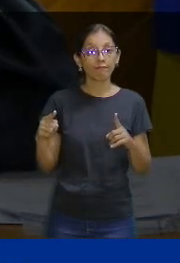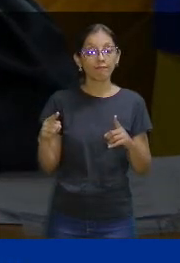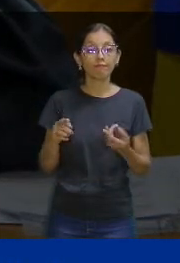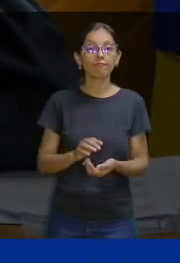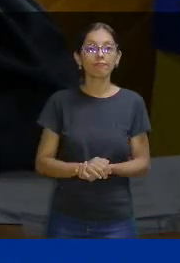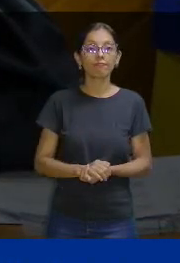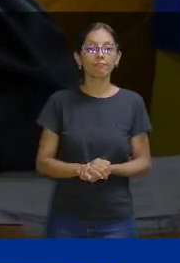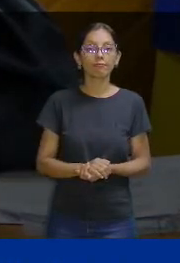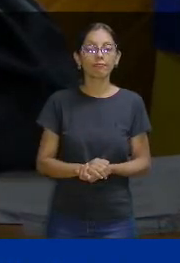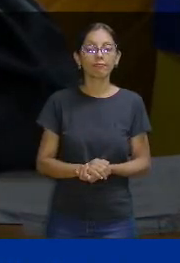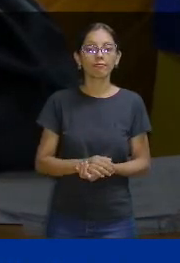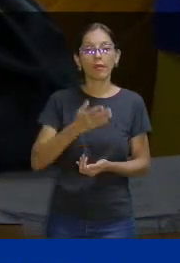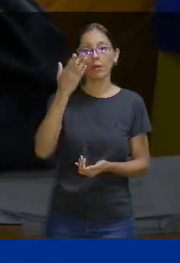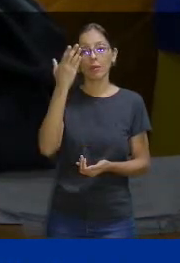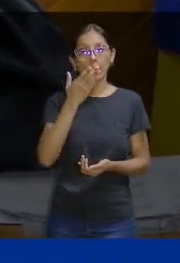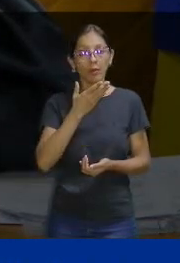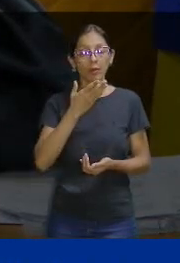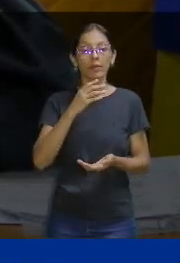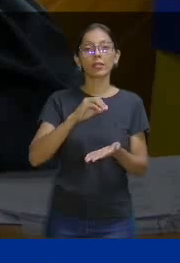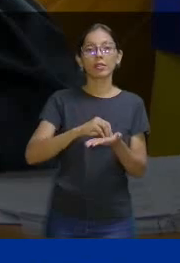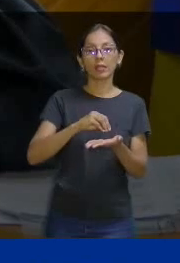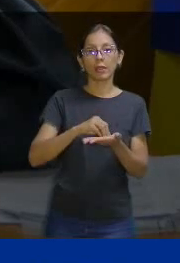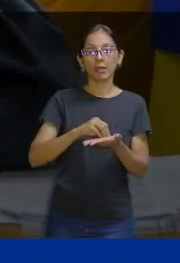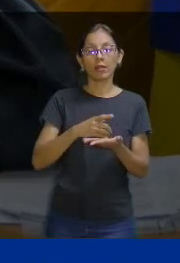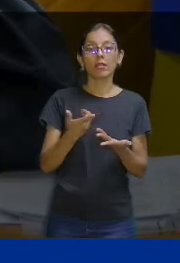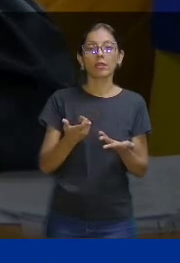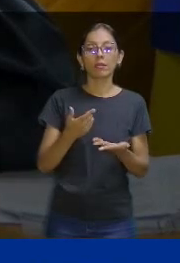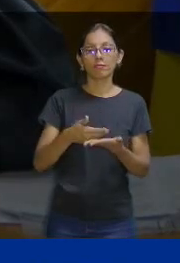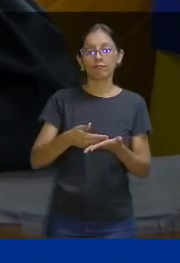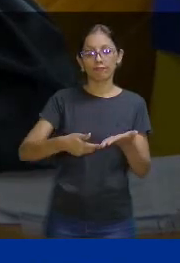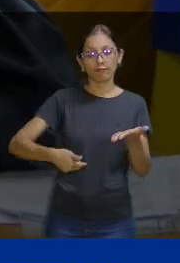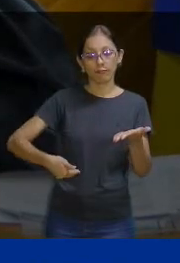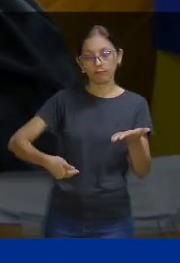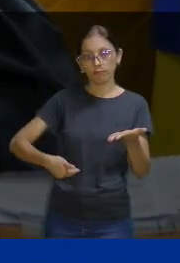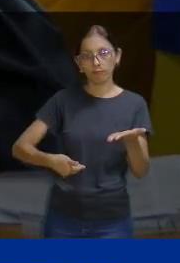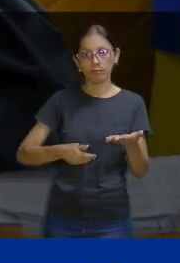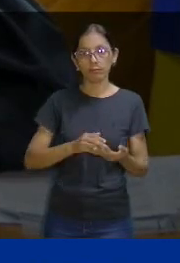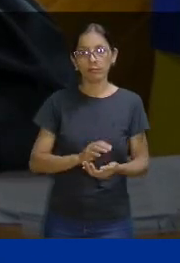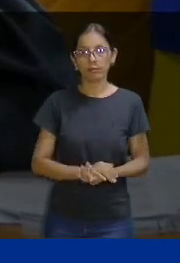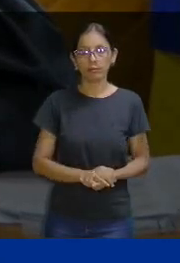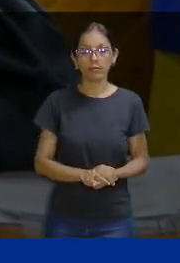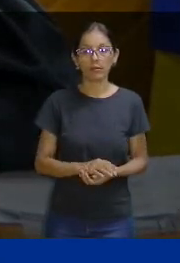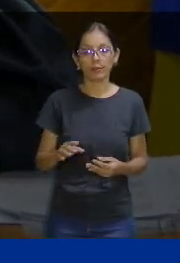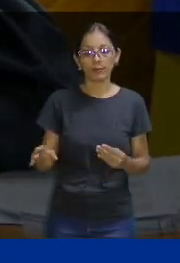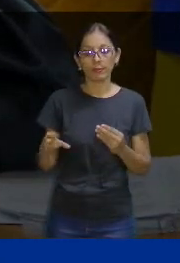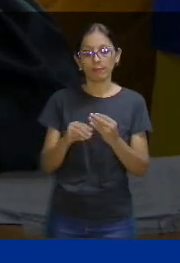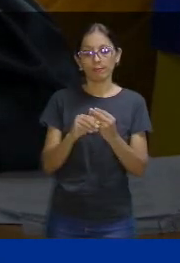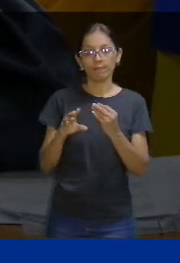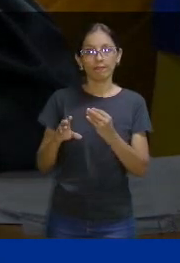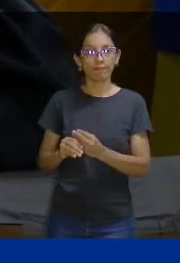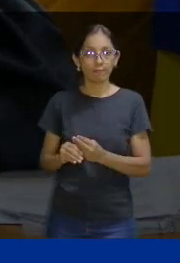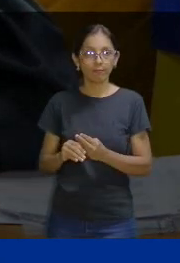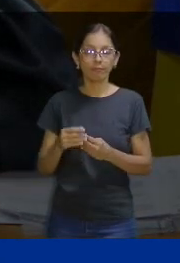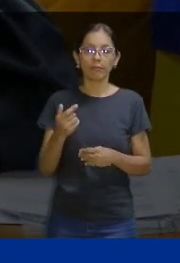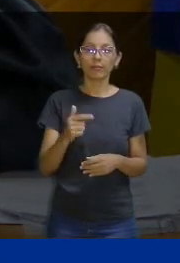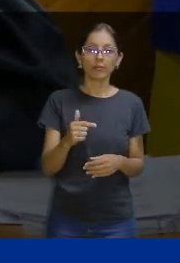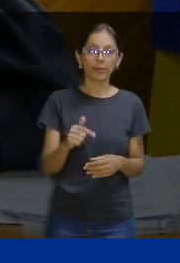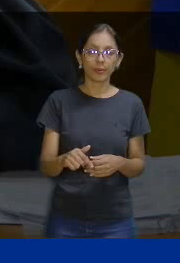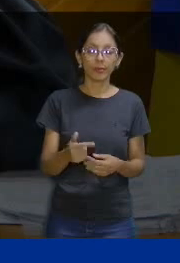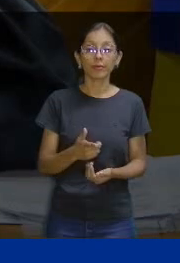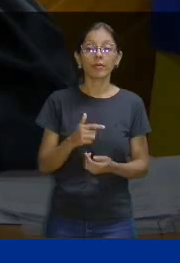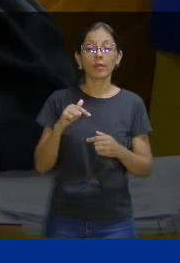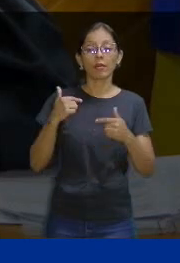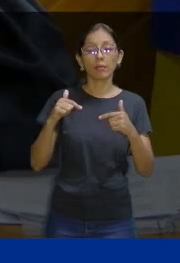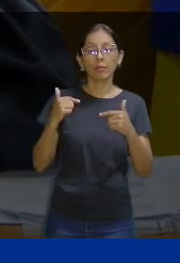que houve ajuntada tão somente notas fiscais insuficientes para comprovar a efetiva realização dos